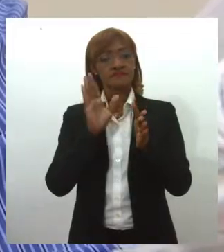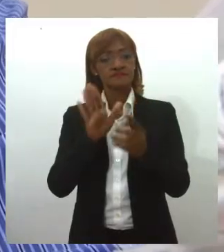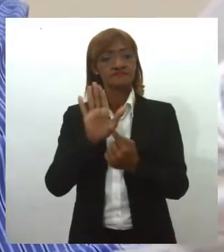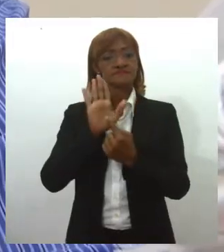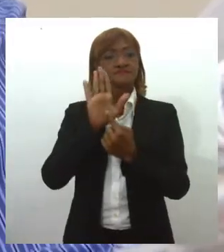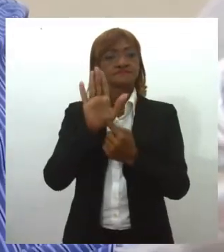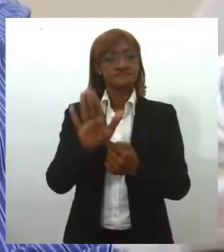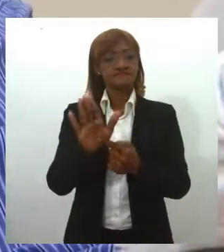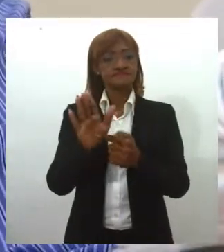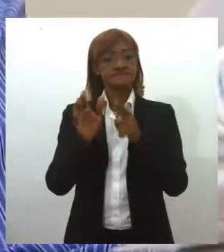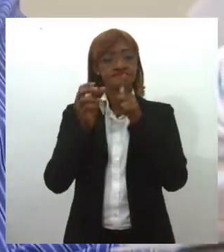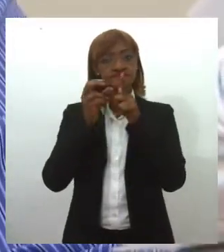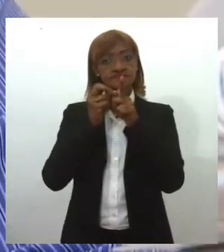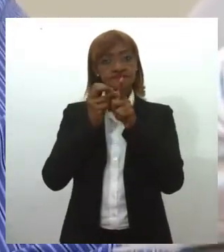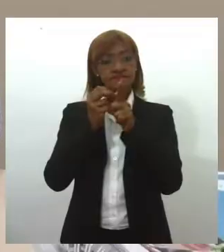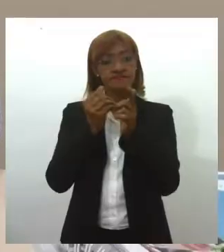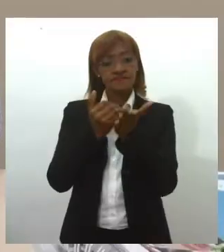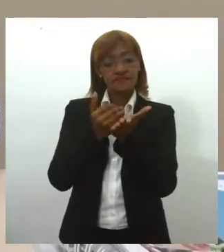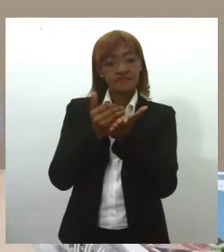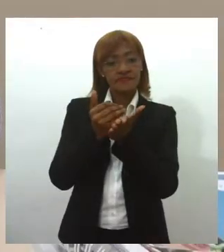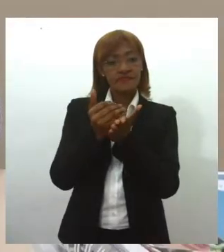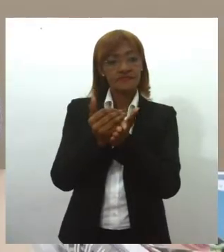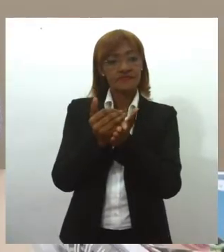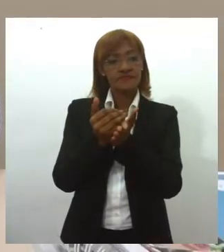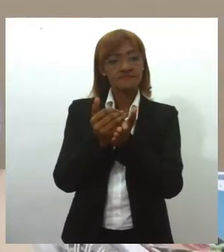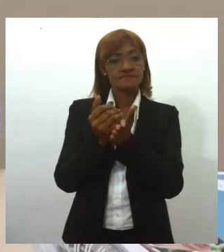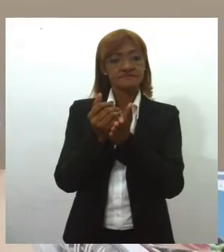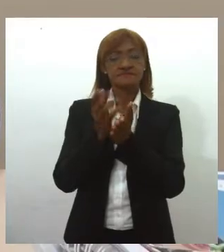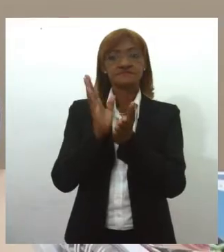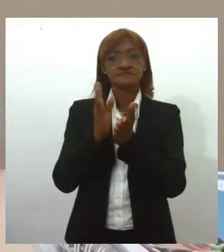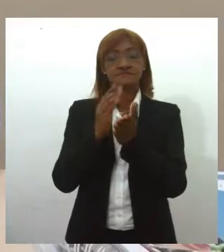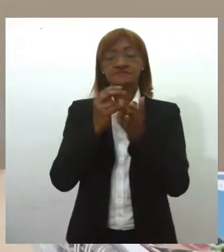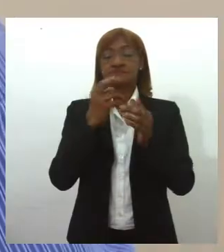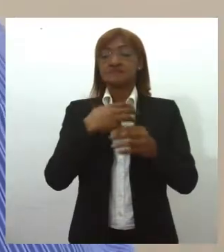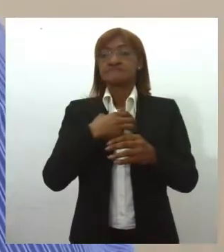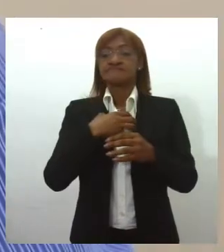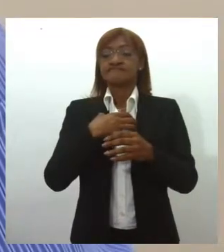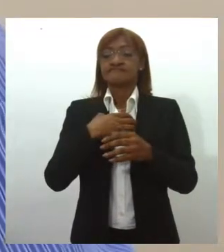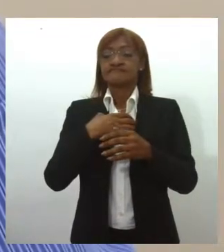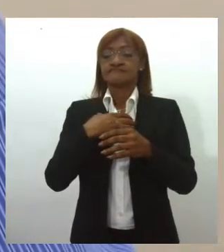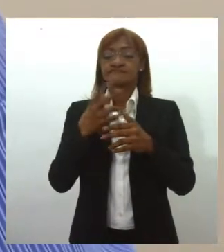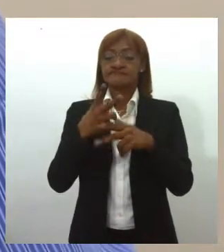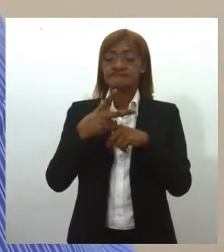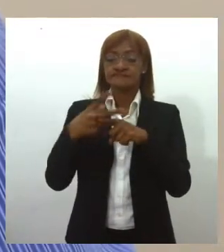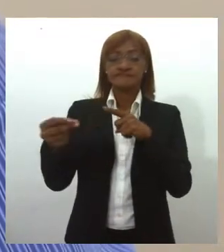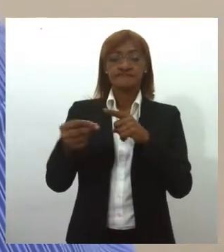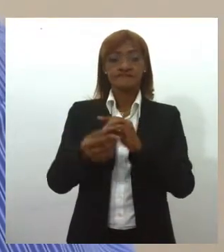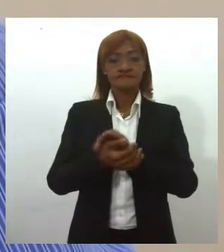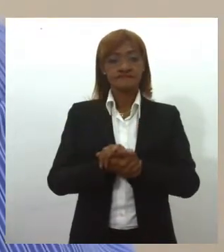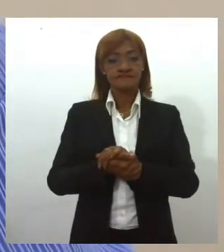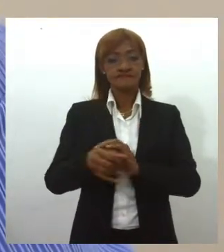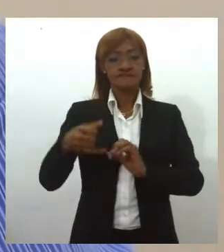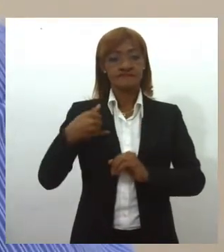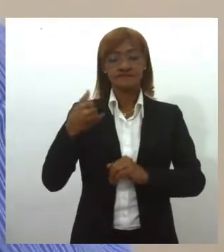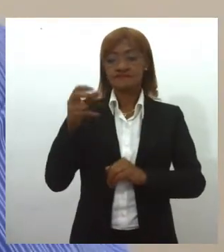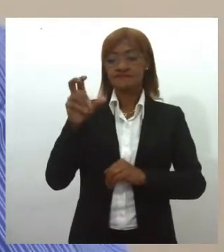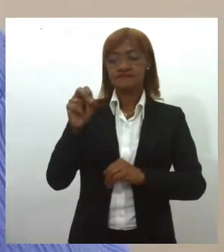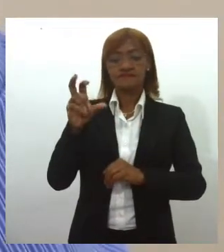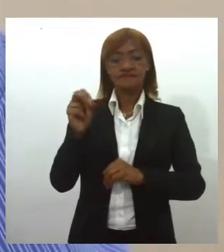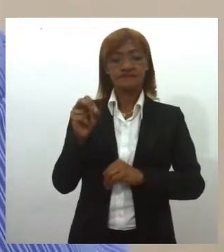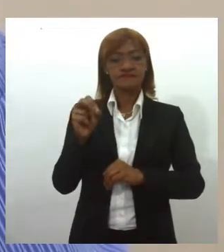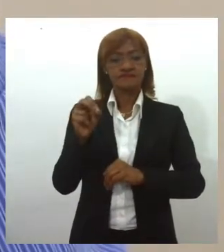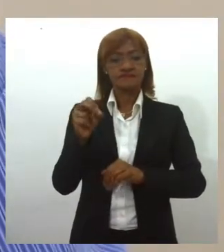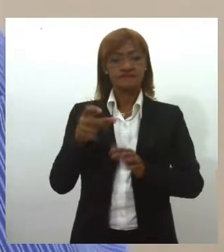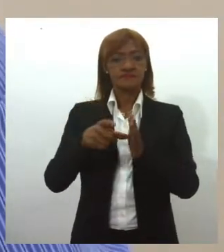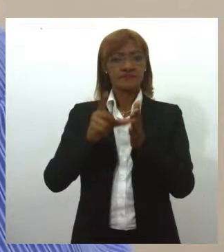na próstata em fase inicial lhe trouxesse esperança em vencer a doença. Eu, quando fiz 50 anos, eu comecei a fazer, já fazia